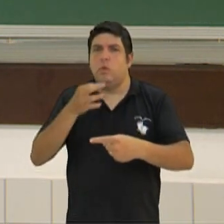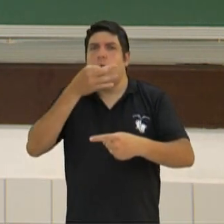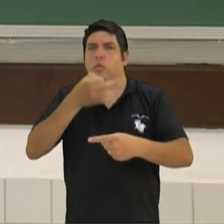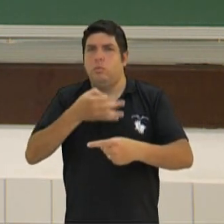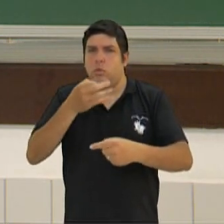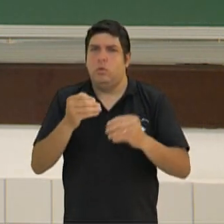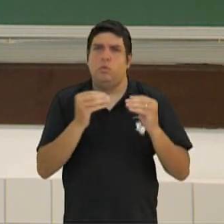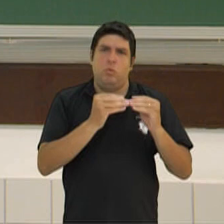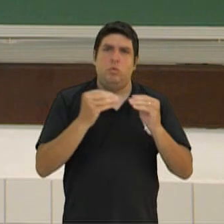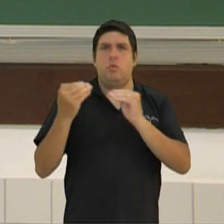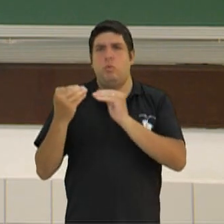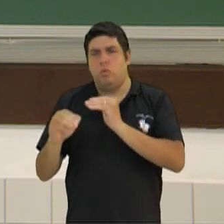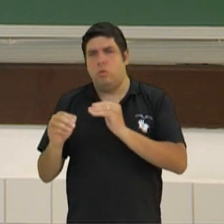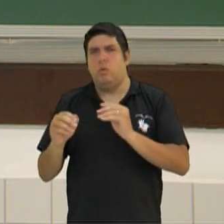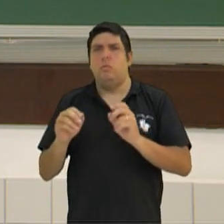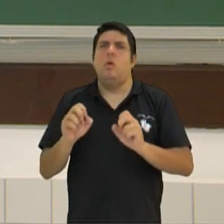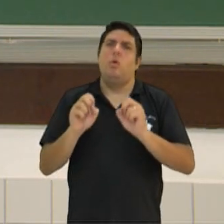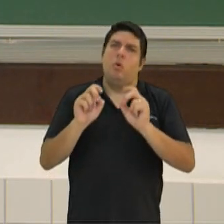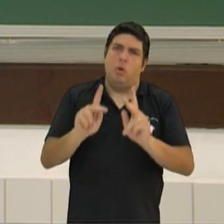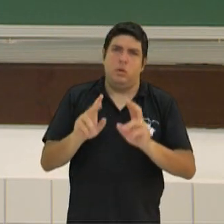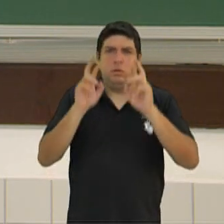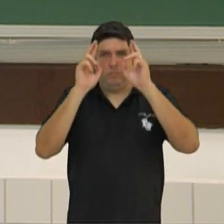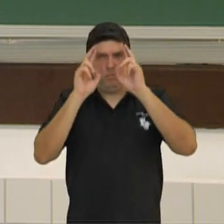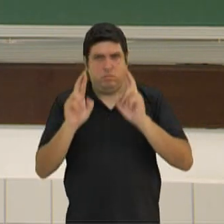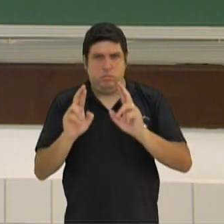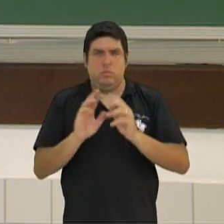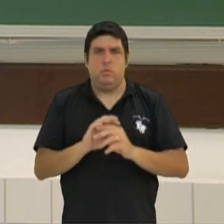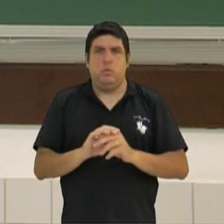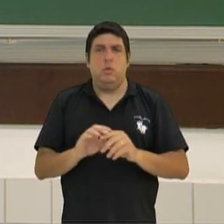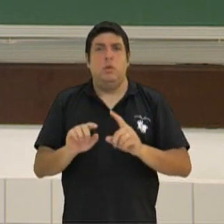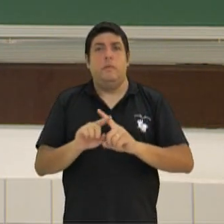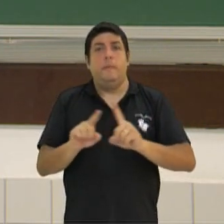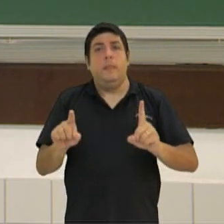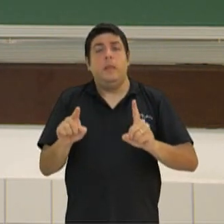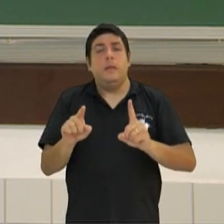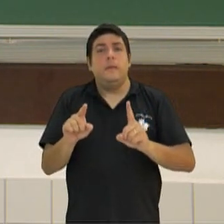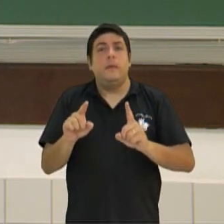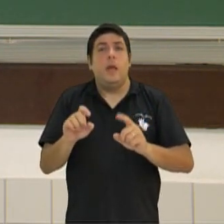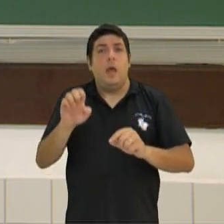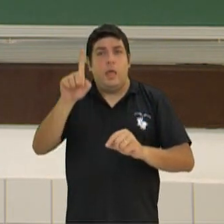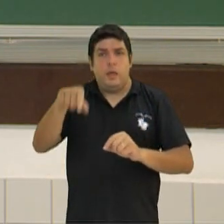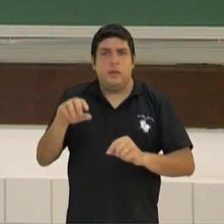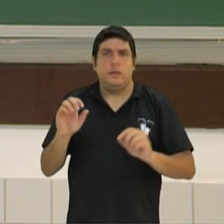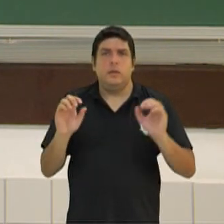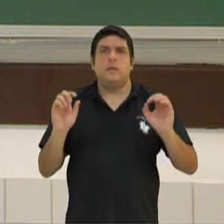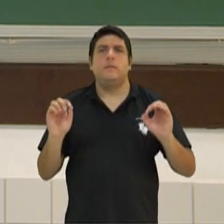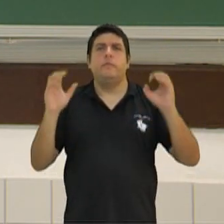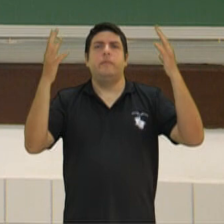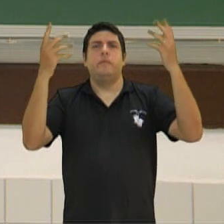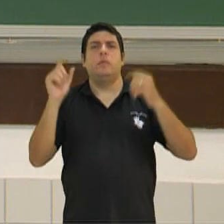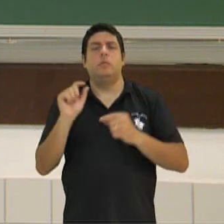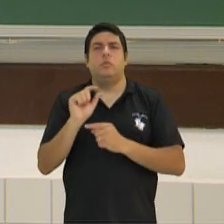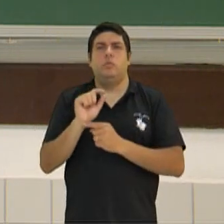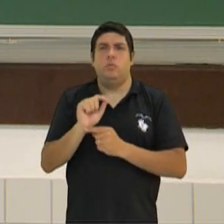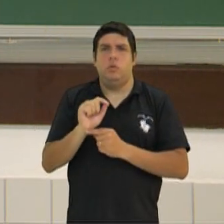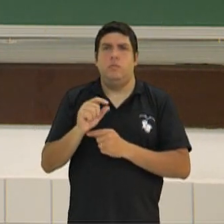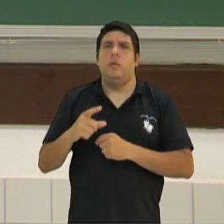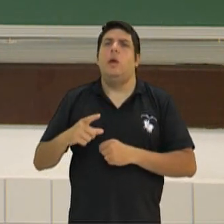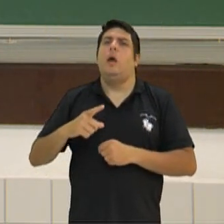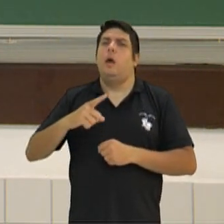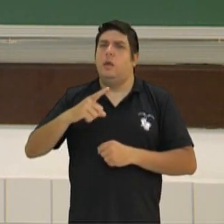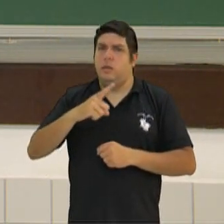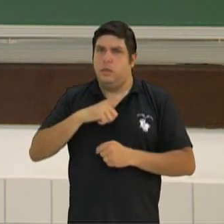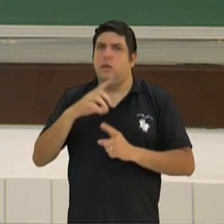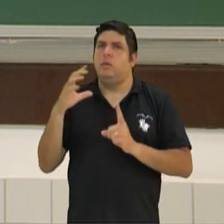ou contra, óbvio, cabe o respeito nesse momento. Mas é uma celebração que, inclusive, tem influência